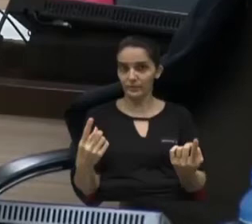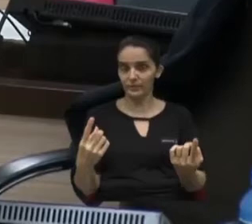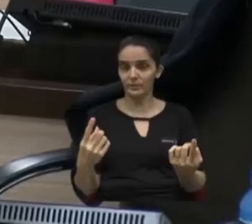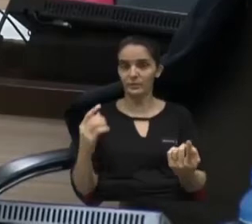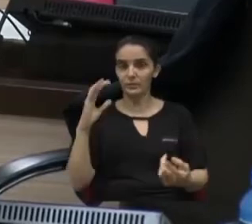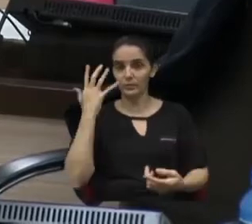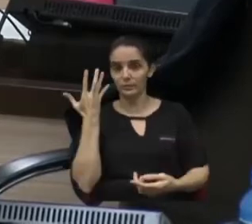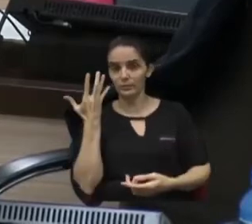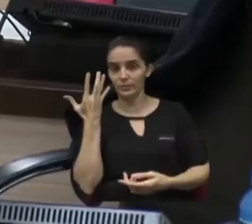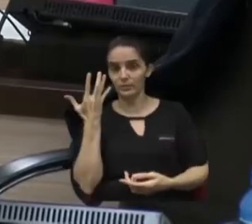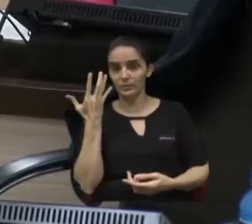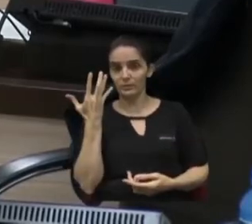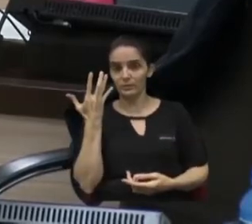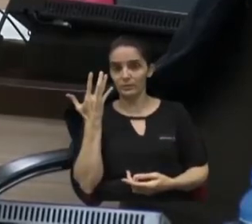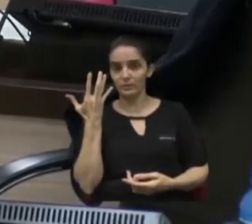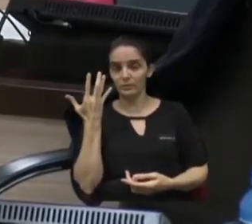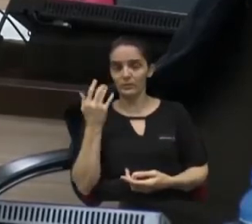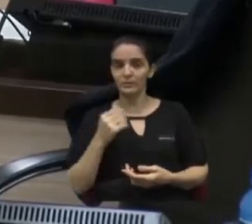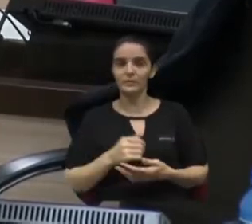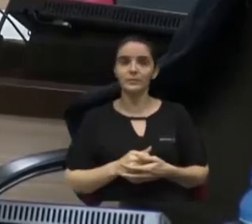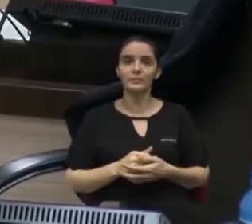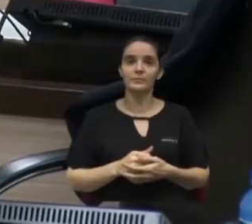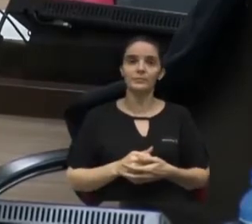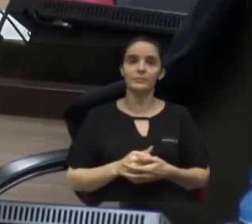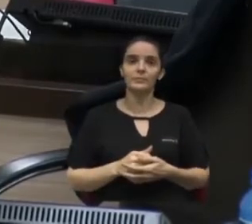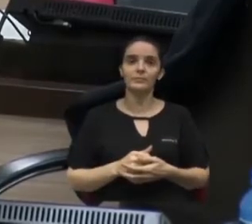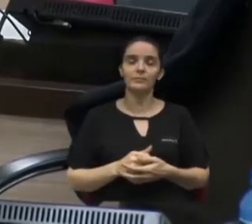acontece com a gente, eu